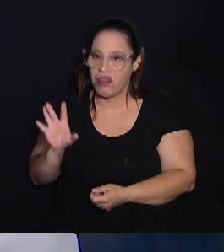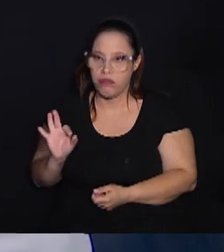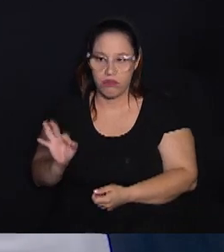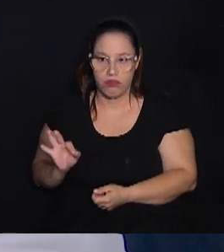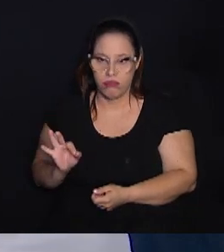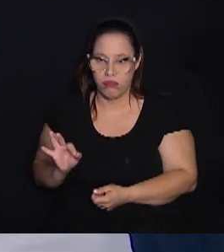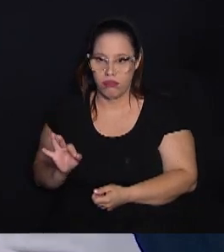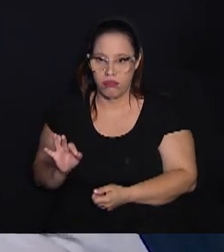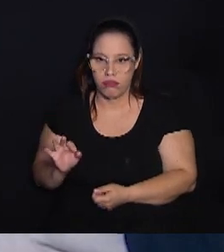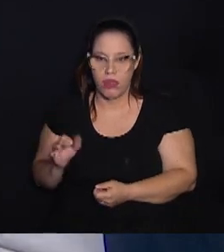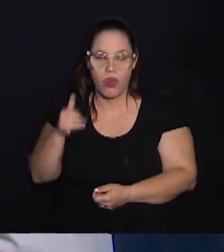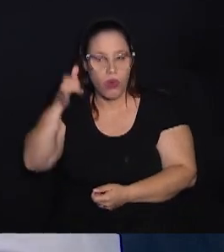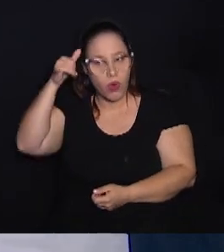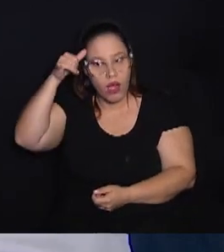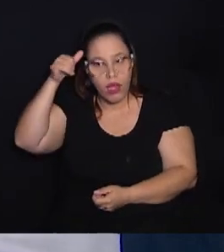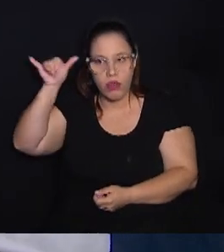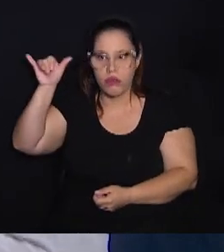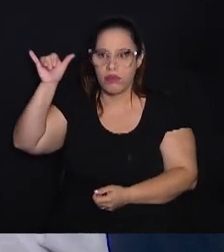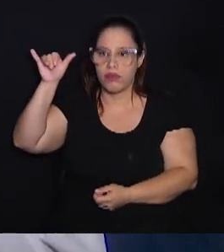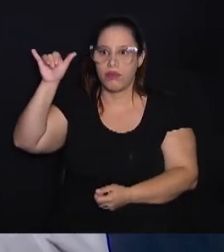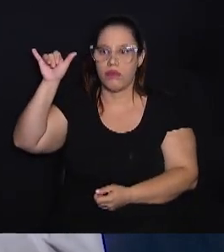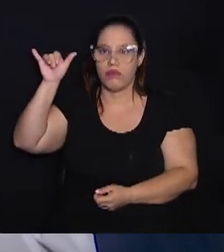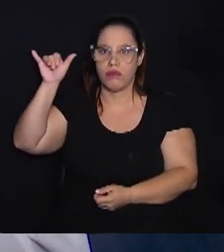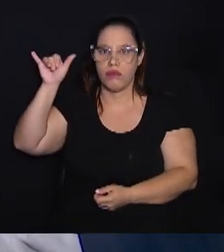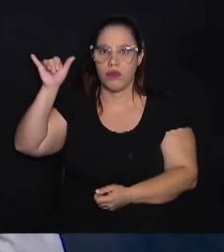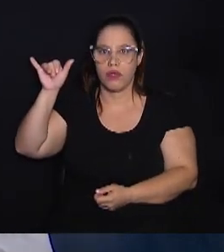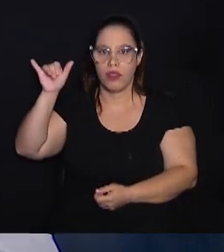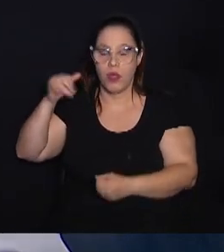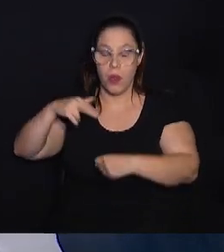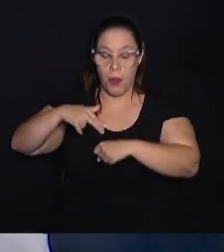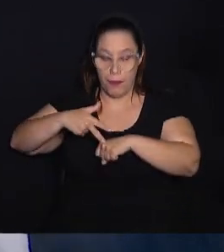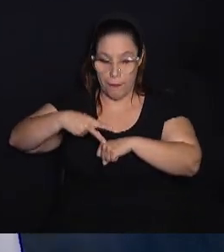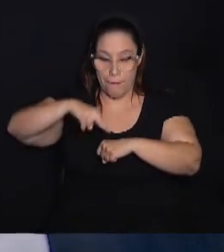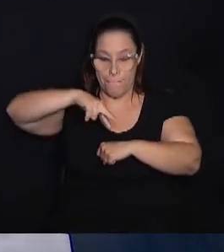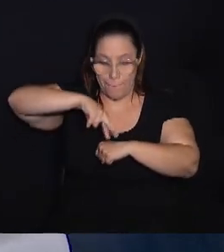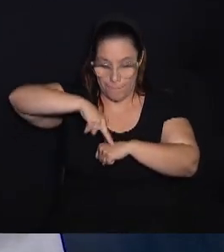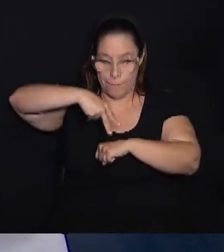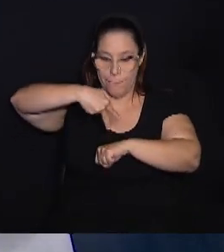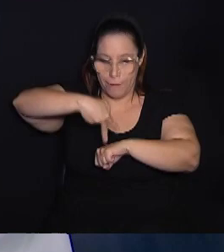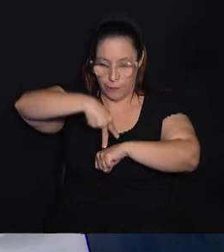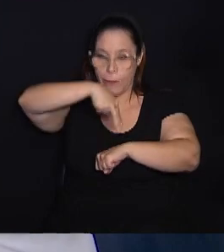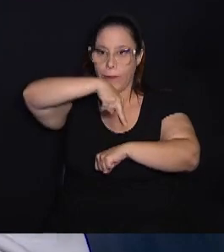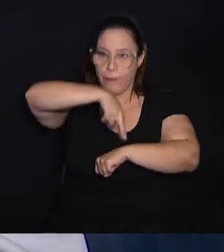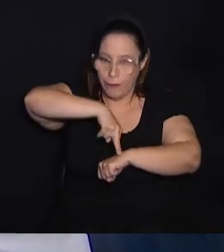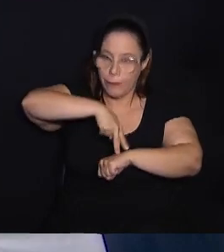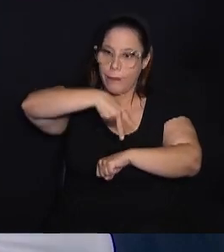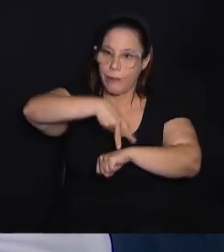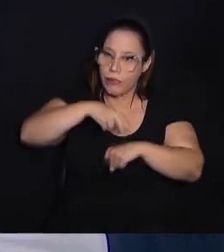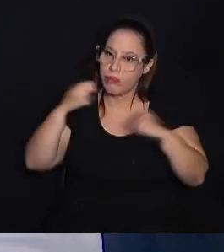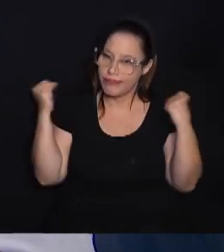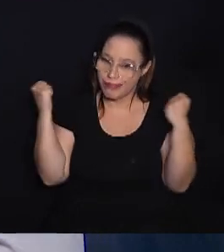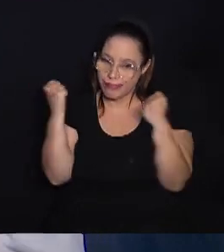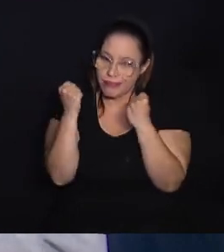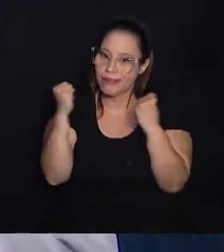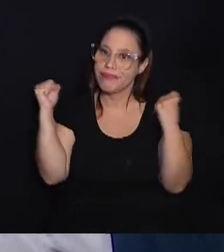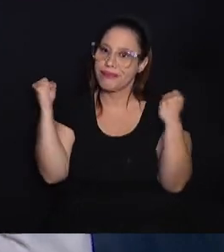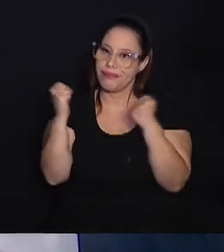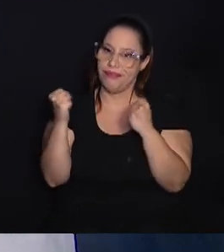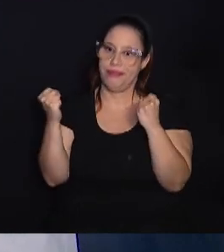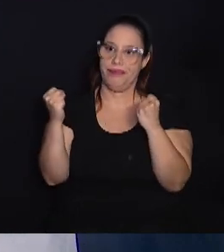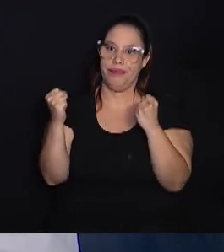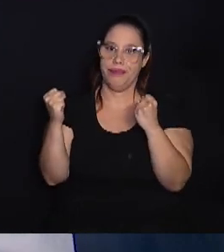muito simples evitar isso. Evitar isso você vai evitar com movimento e com exercício. O exercício você vai mobilizar